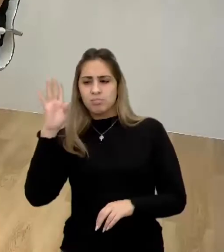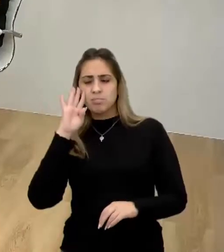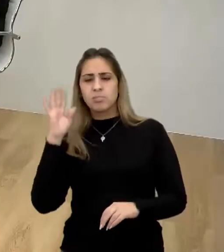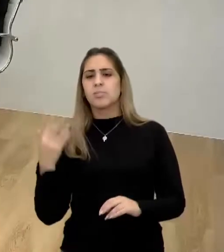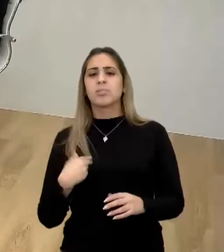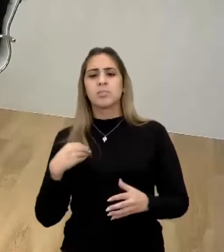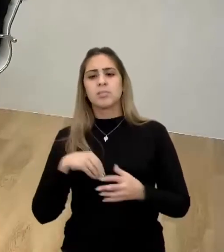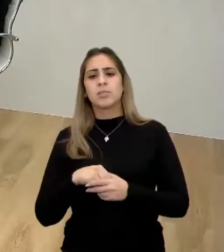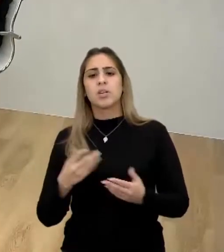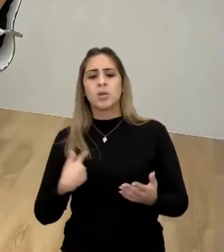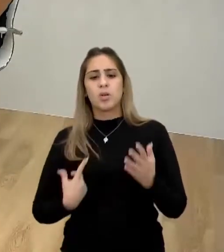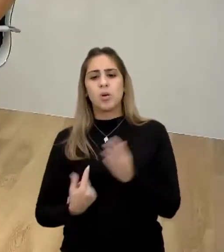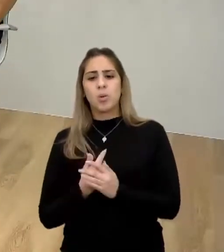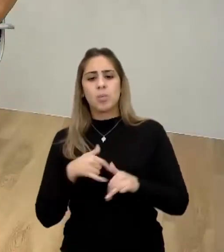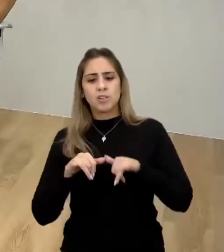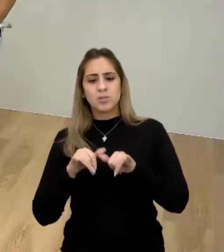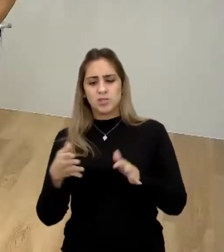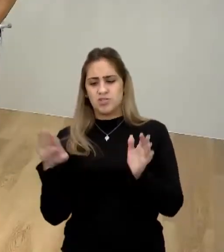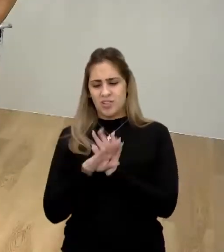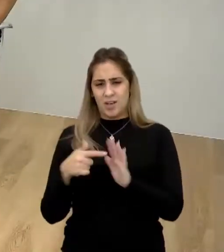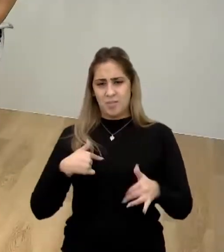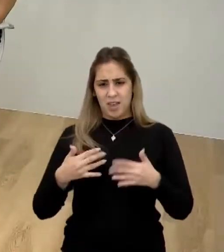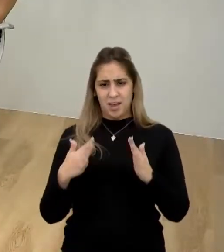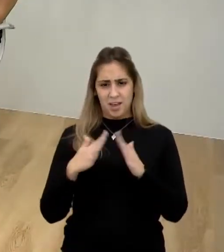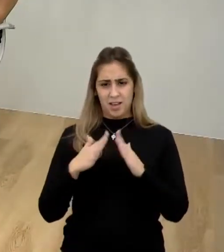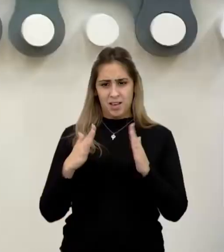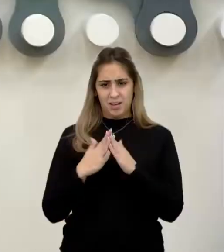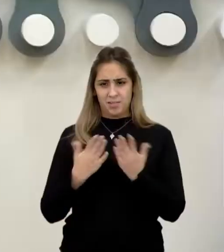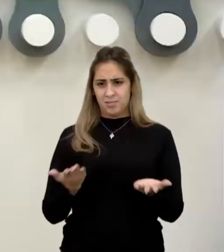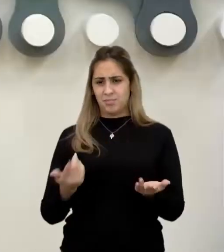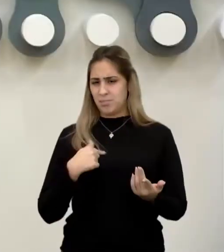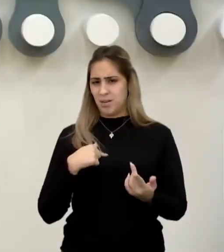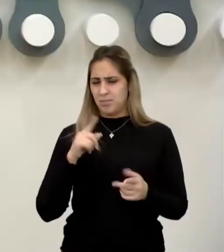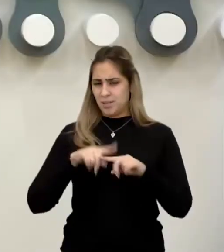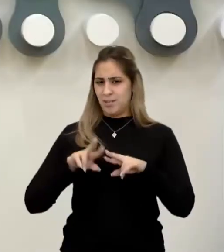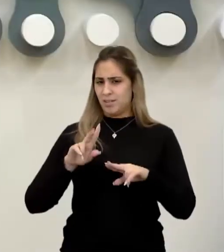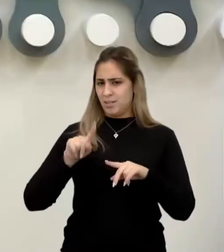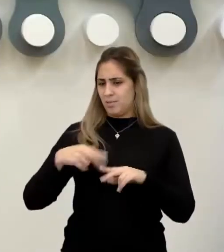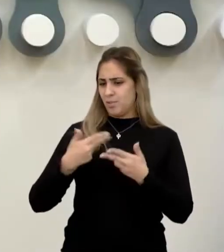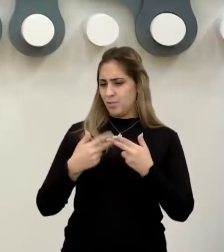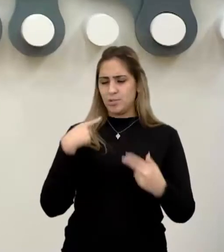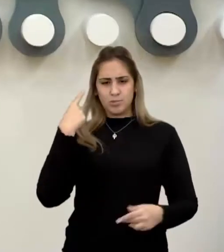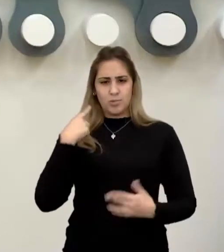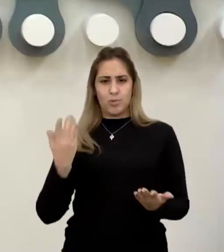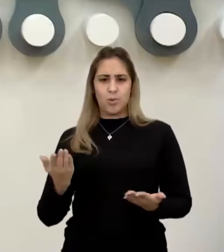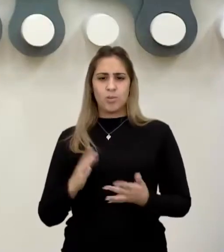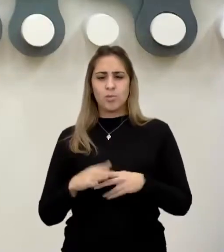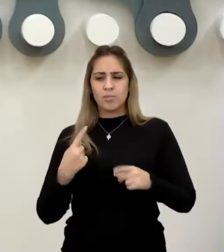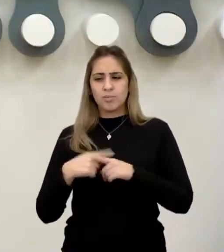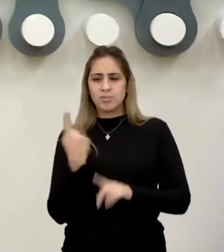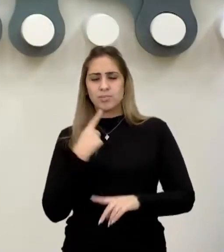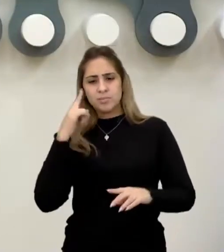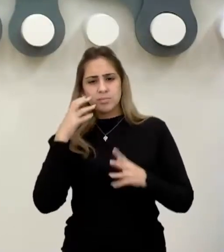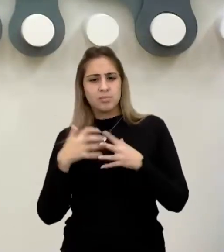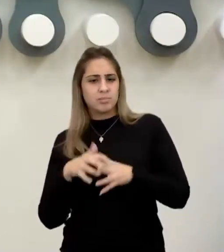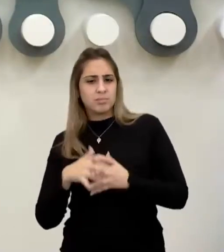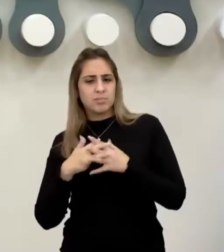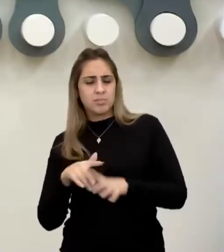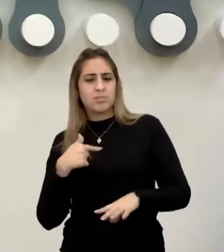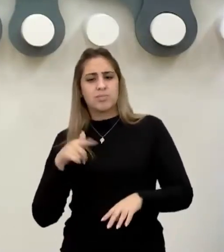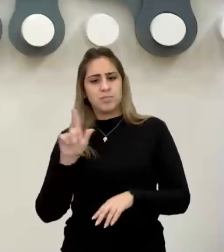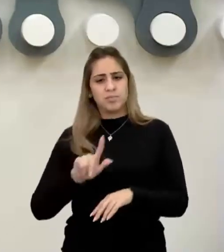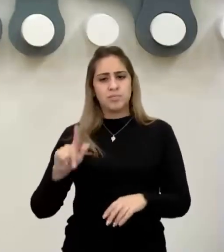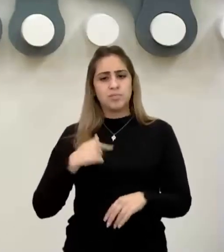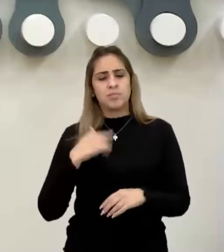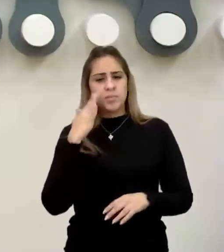Compra de mercado chegar na minha casa, completamente surreal, né? Se a gente for pensar, é claro que